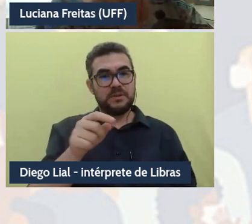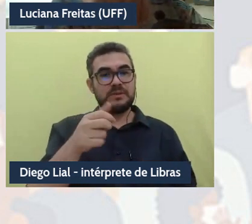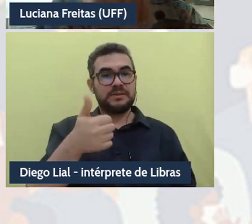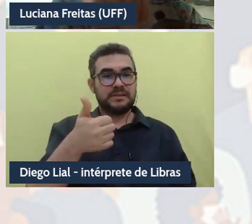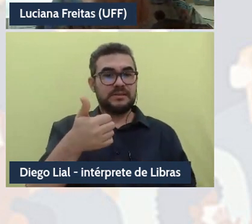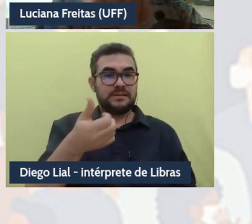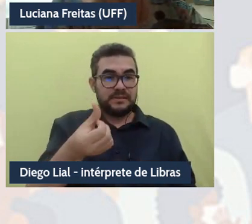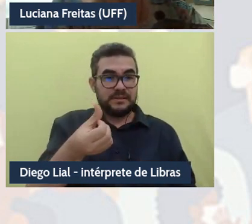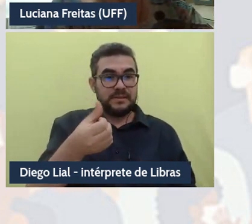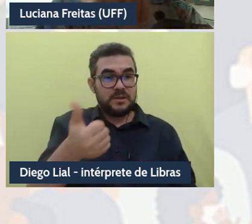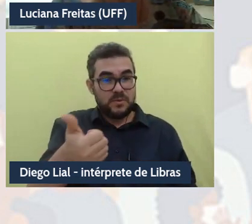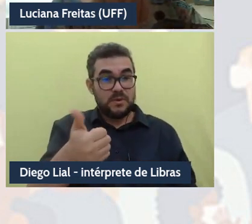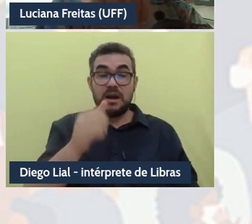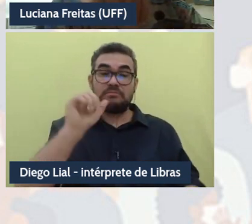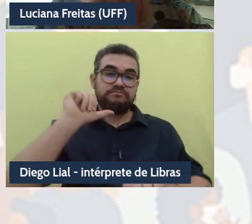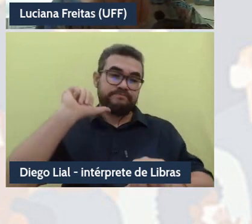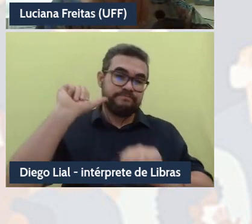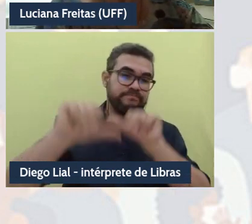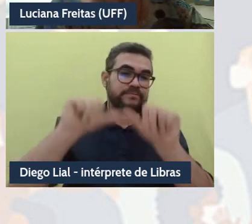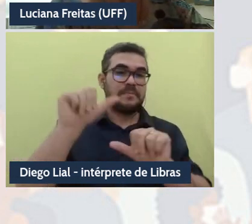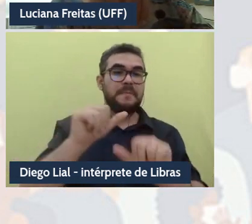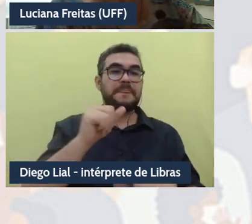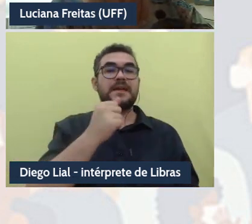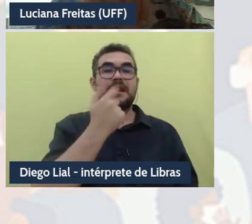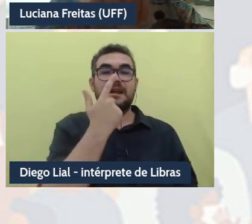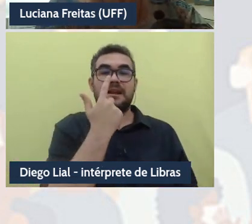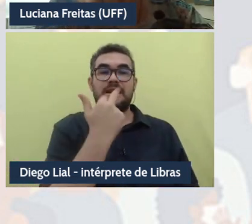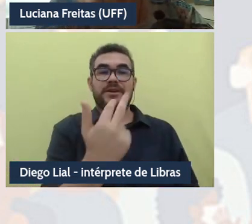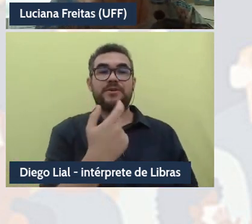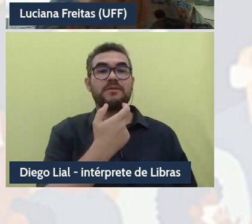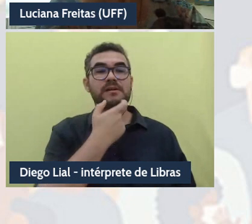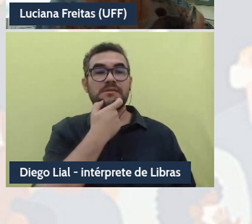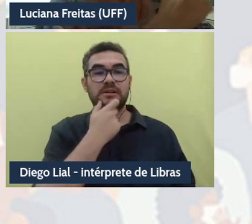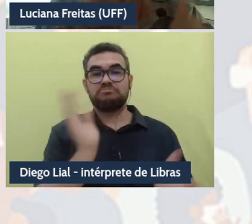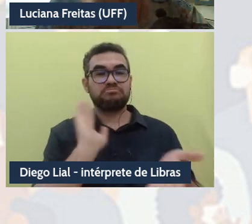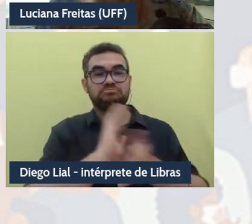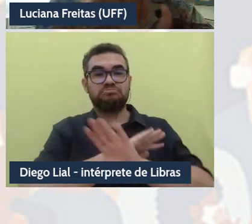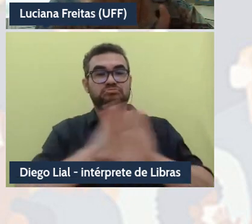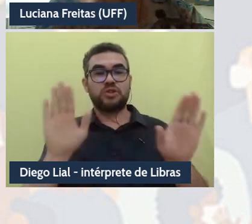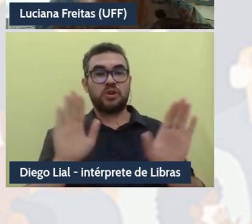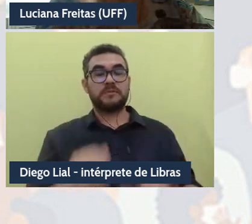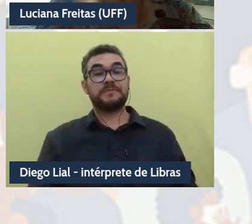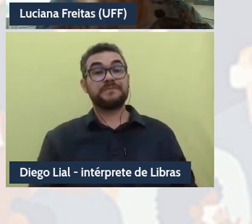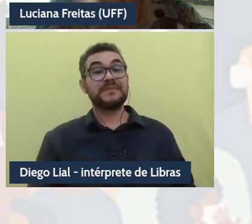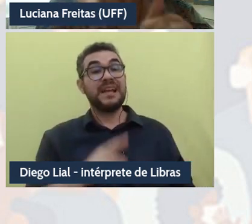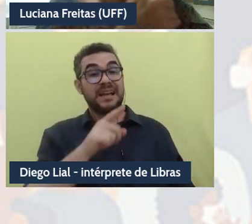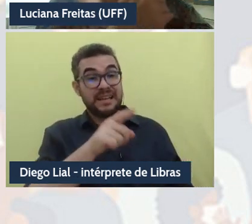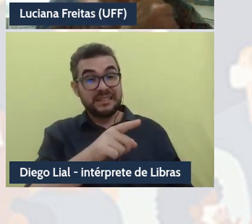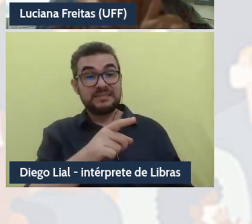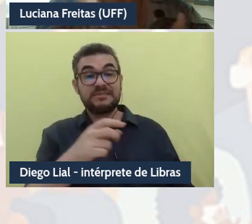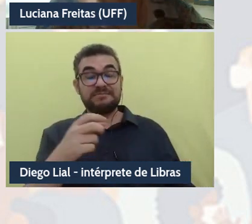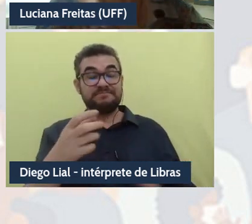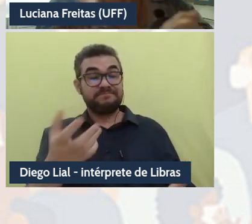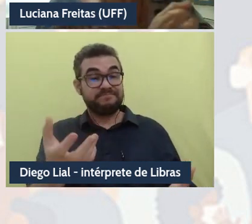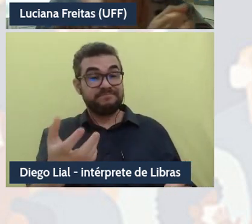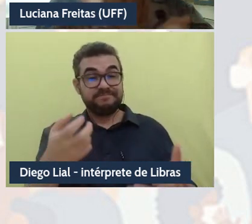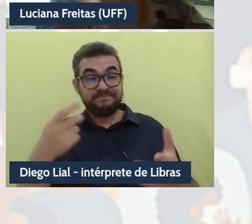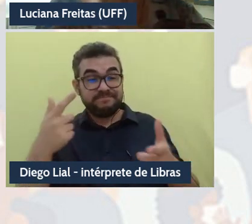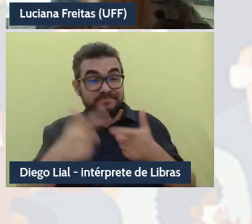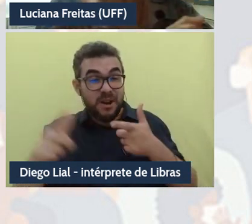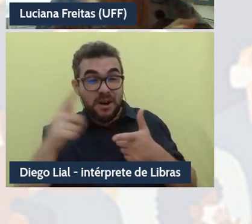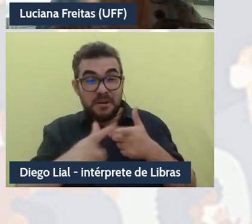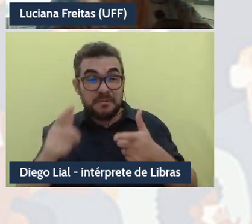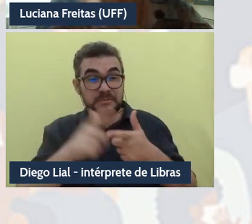língua estrangeira moderna para a língua inglesa, né? Então, o impacto disso é muito pesado em